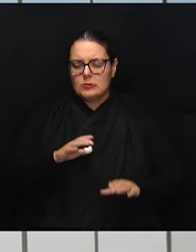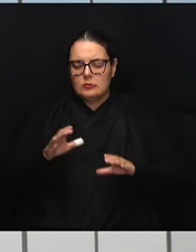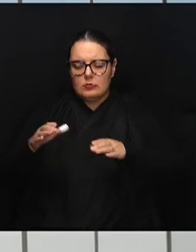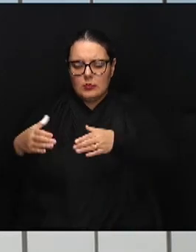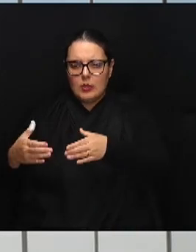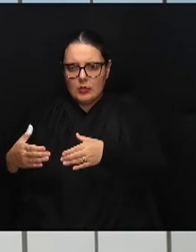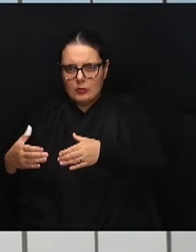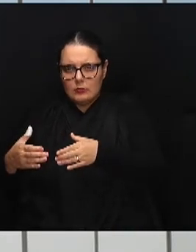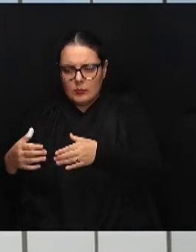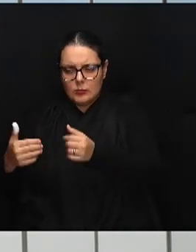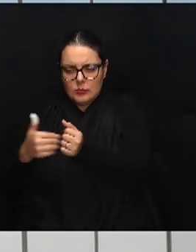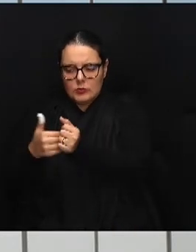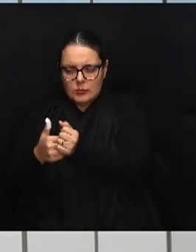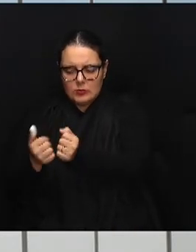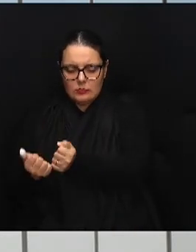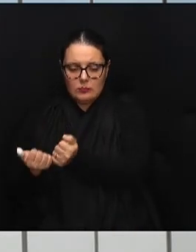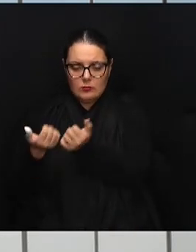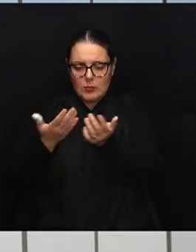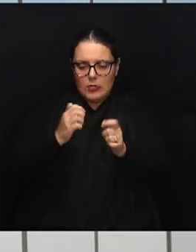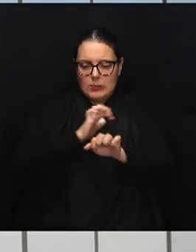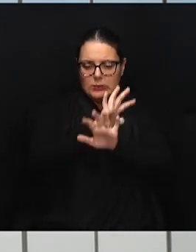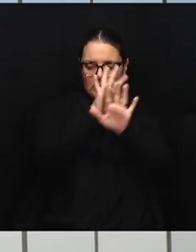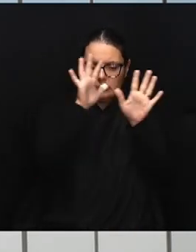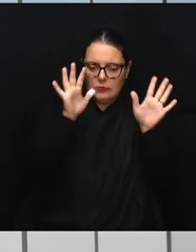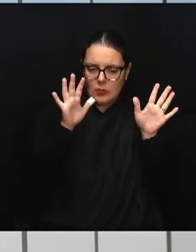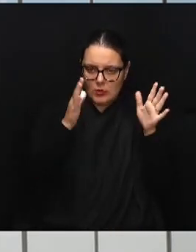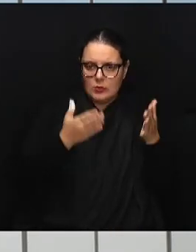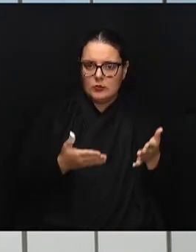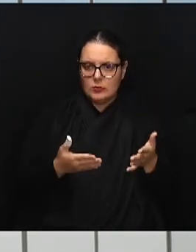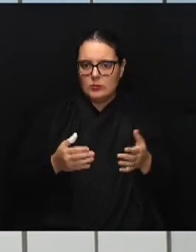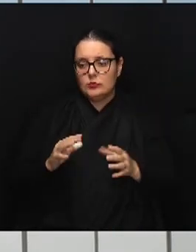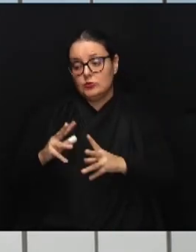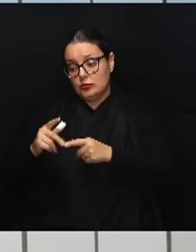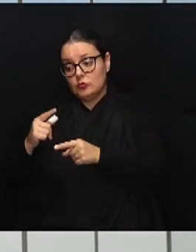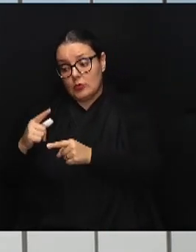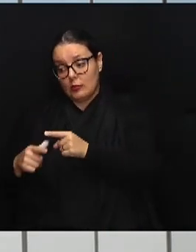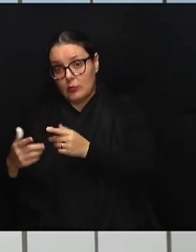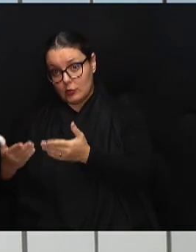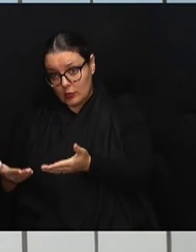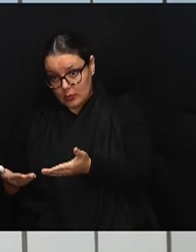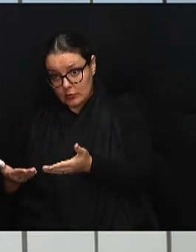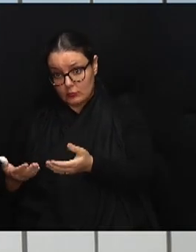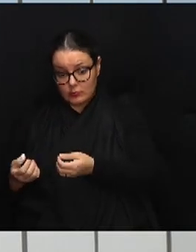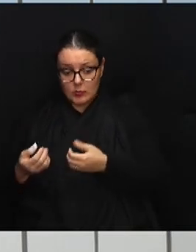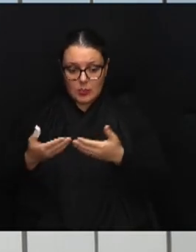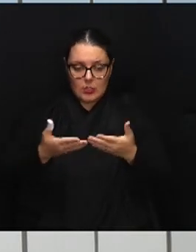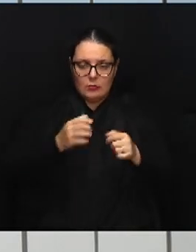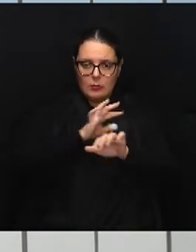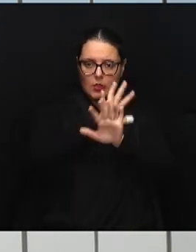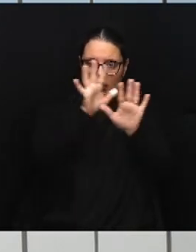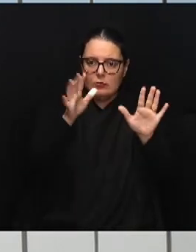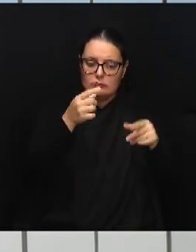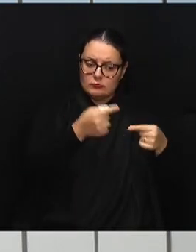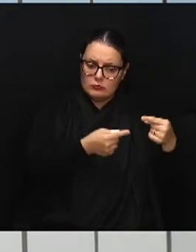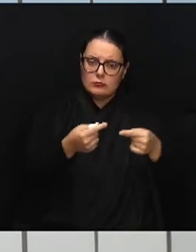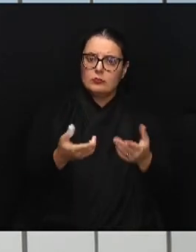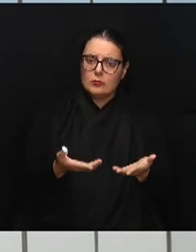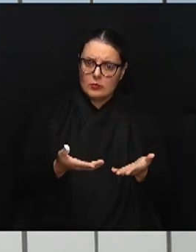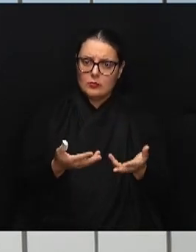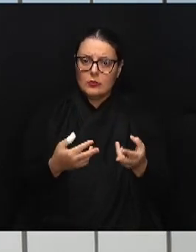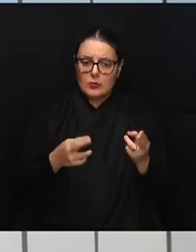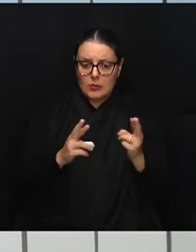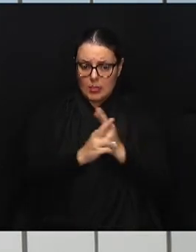Do segredo, né? do que é proibido, né? E trazer isso como uma discussão da